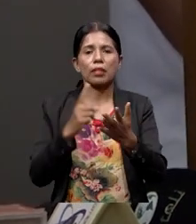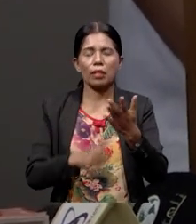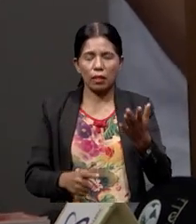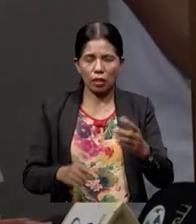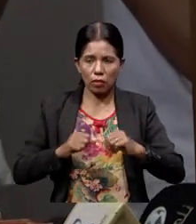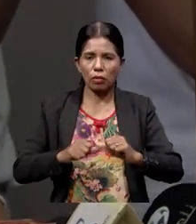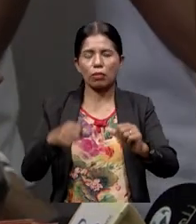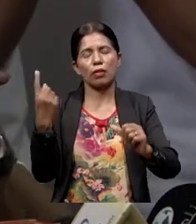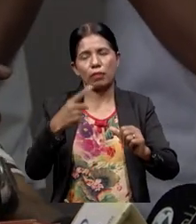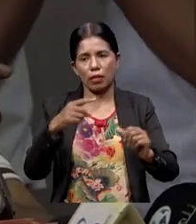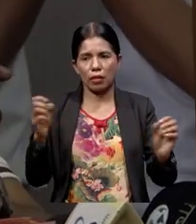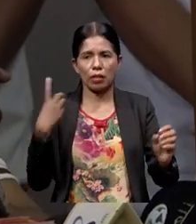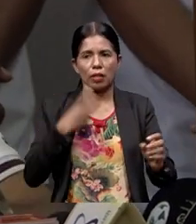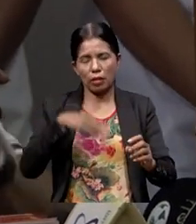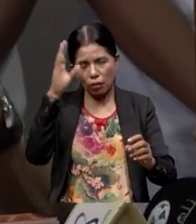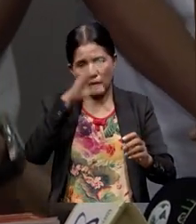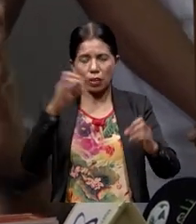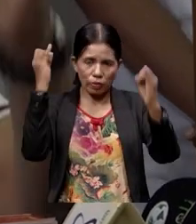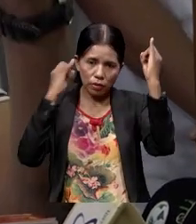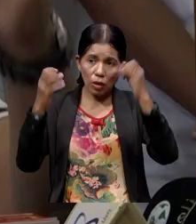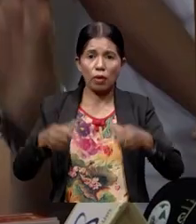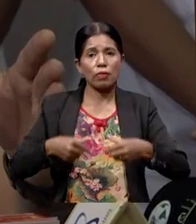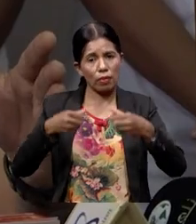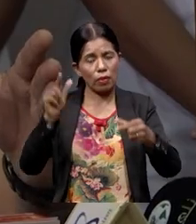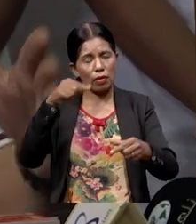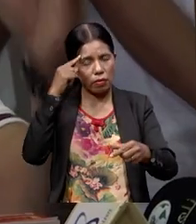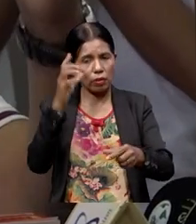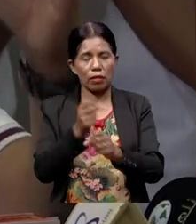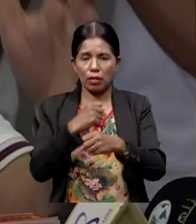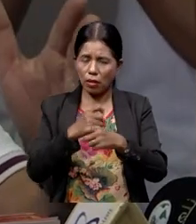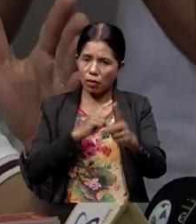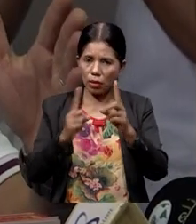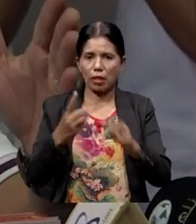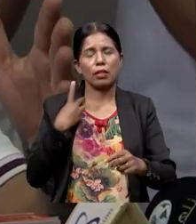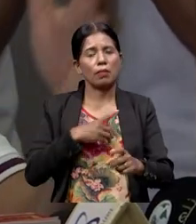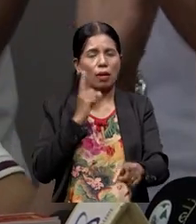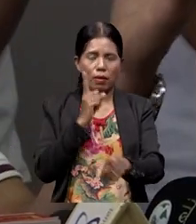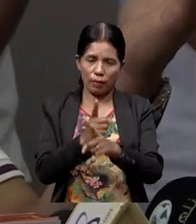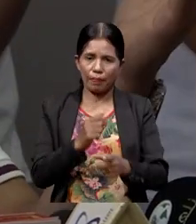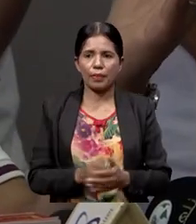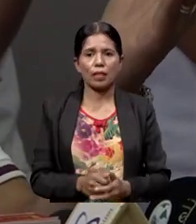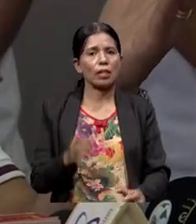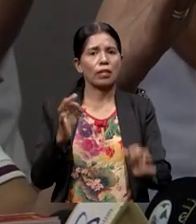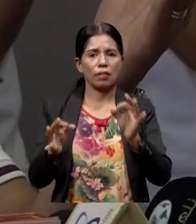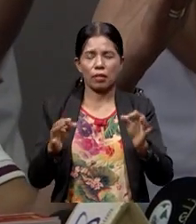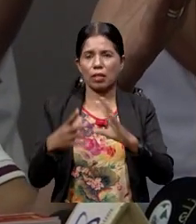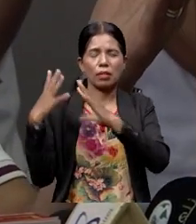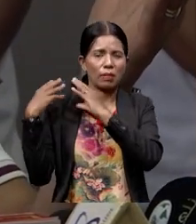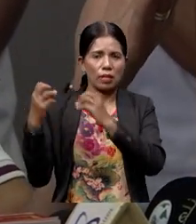la ativo tamasera antau te buka informasan se fobo governo per pois pel governo bahira interven interven lo los. Sala experiencia para ki tharete